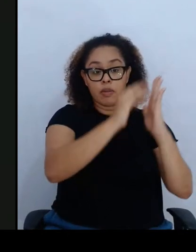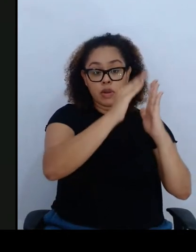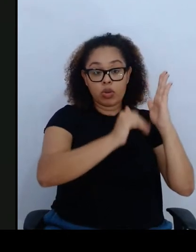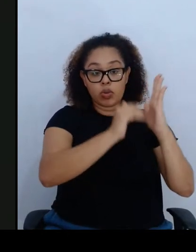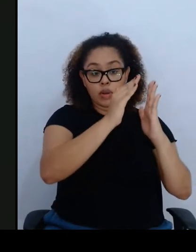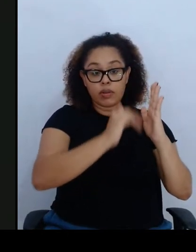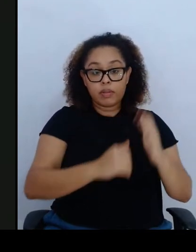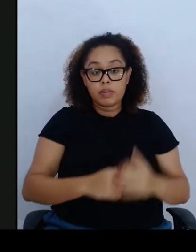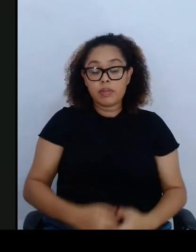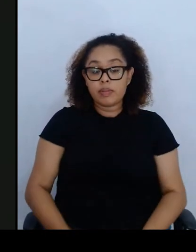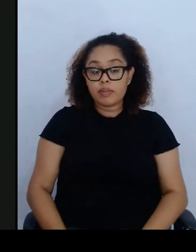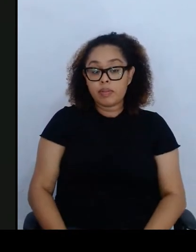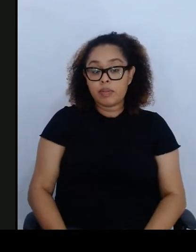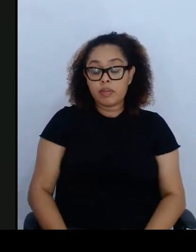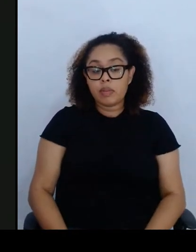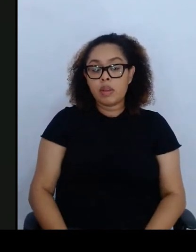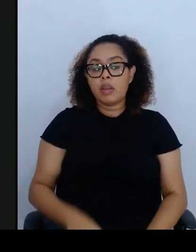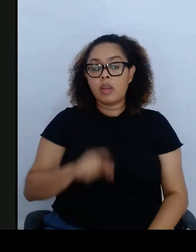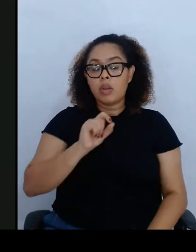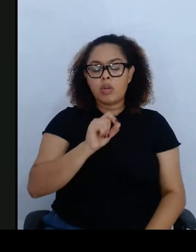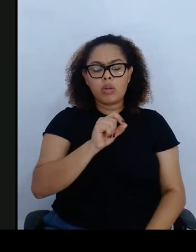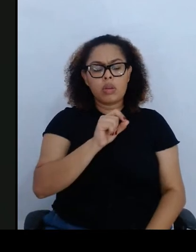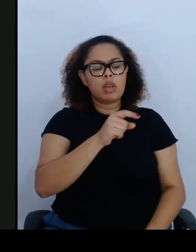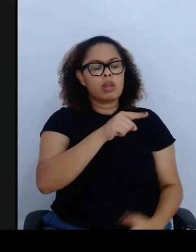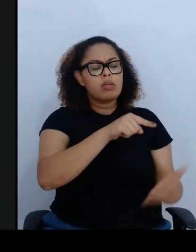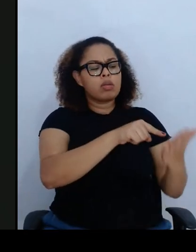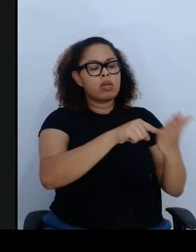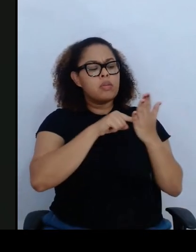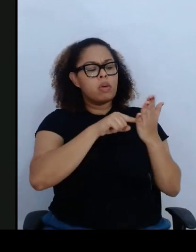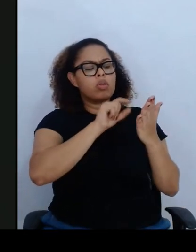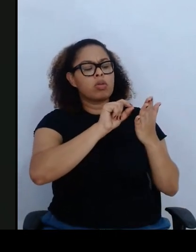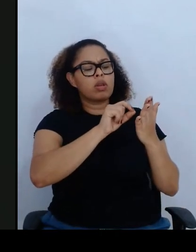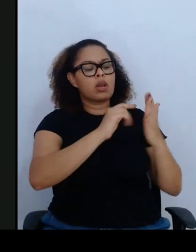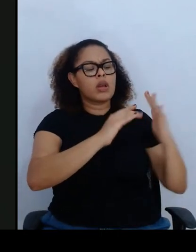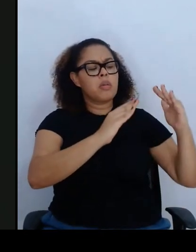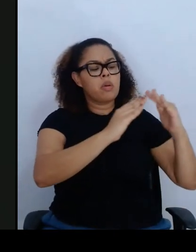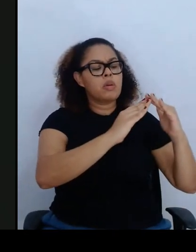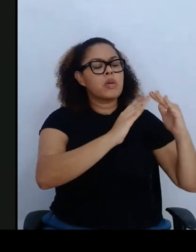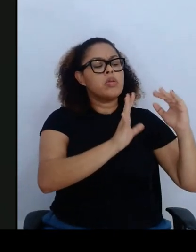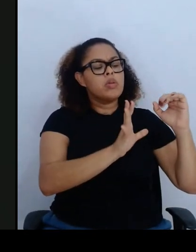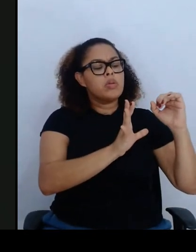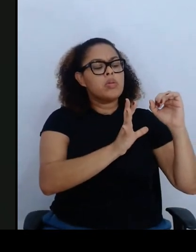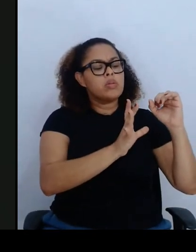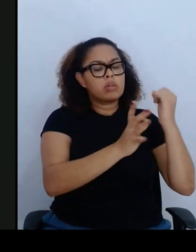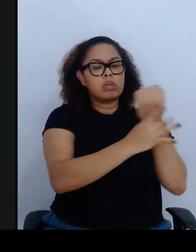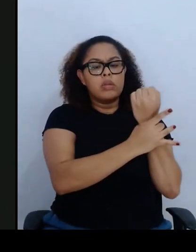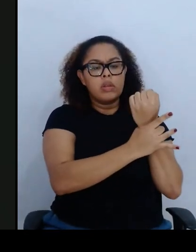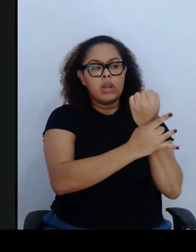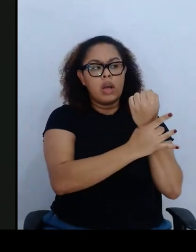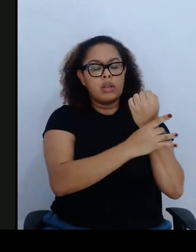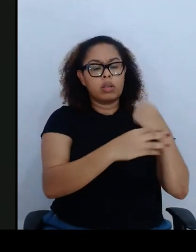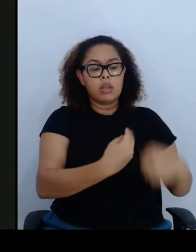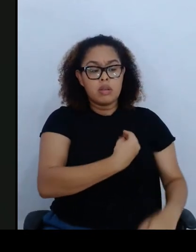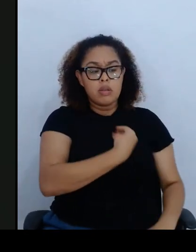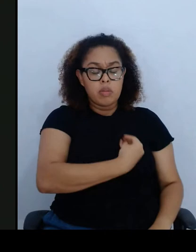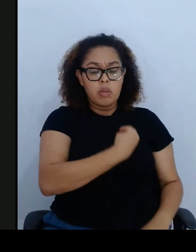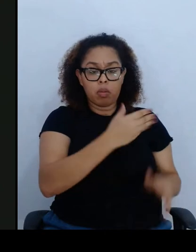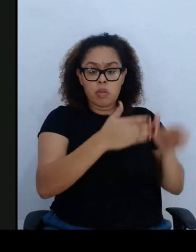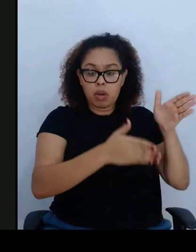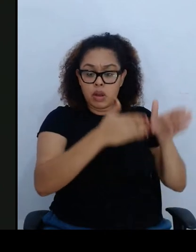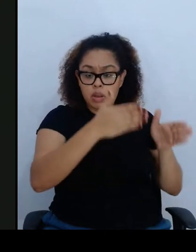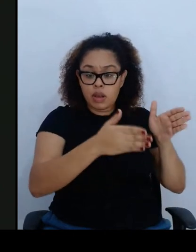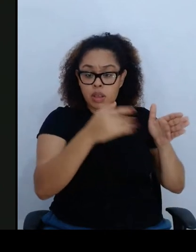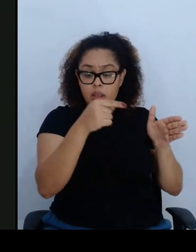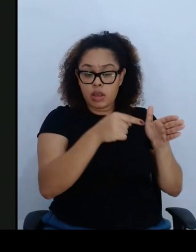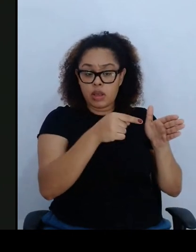sublinhando aqui a ideia de quilômetros doméstico pode oferecer alguma forma de privacidade para os homens creaer nesse momento embora sendo também